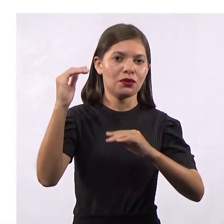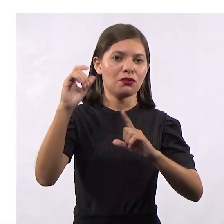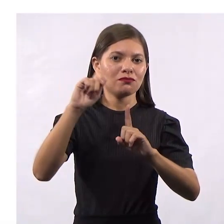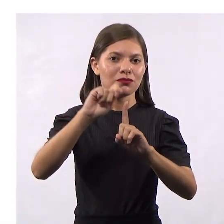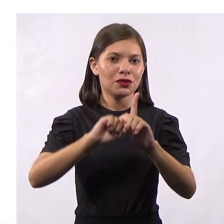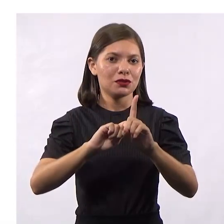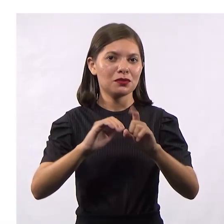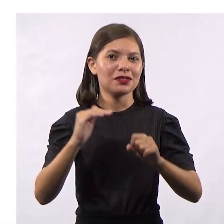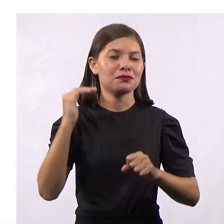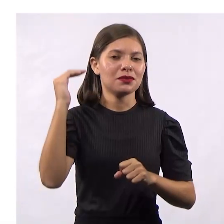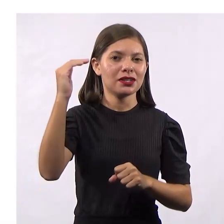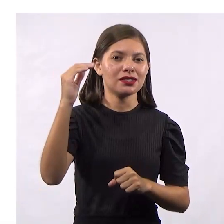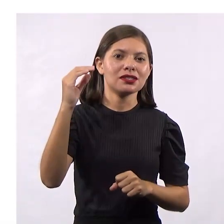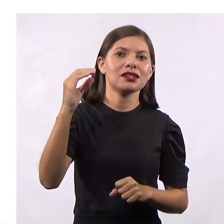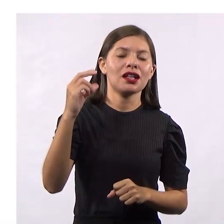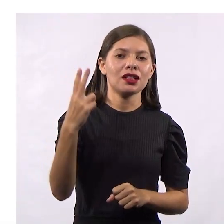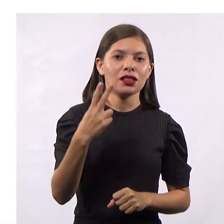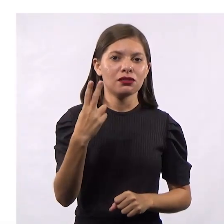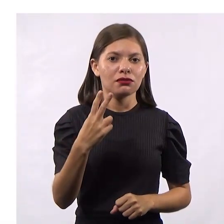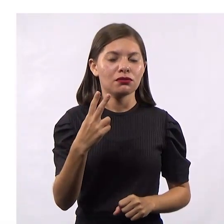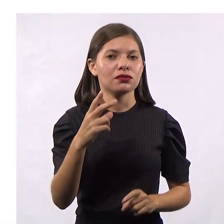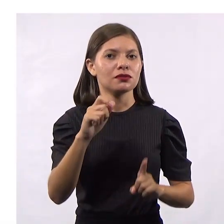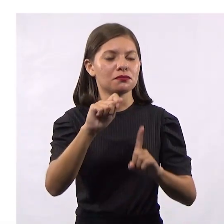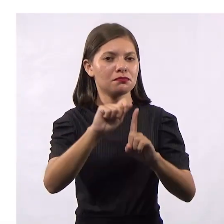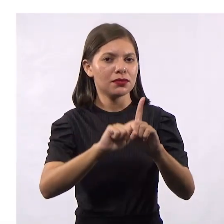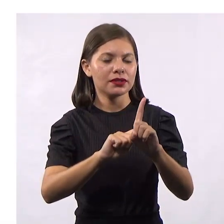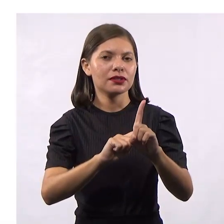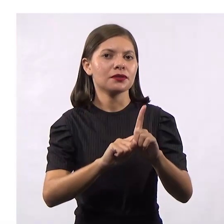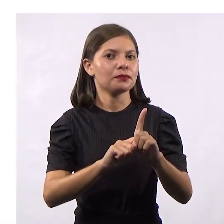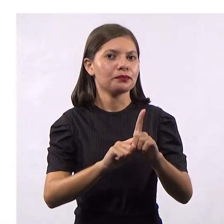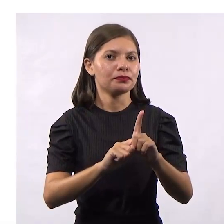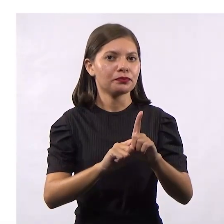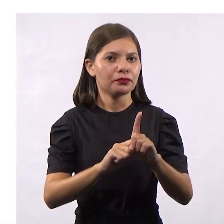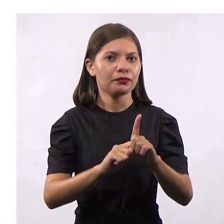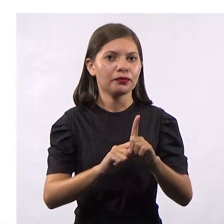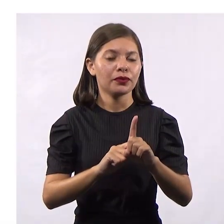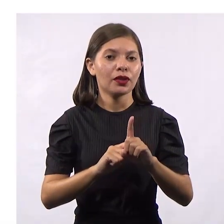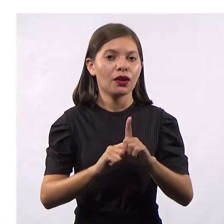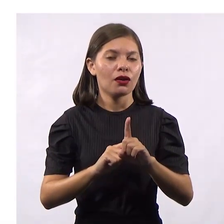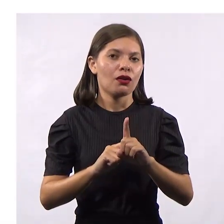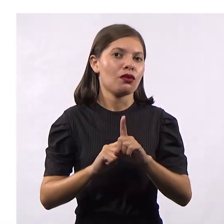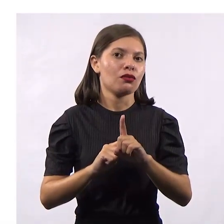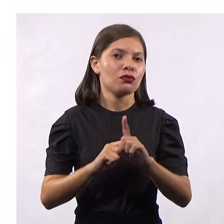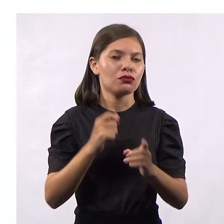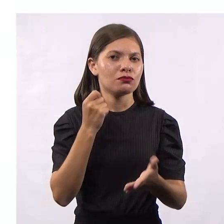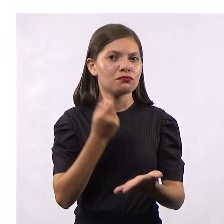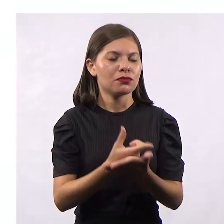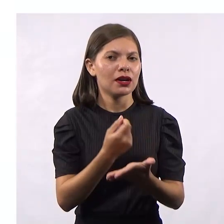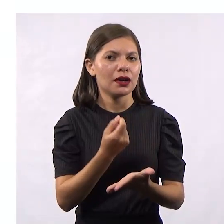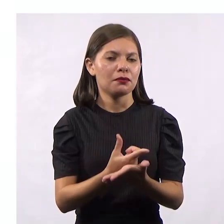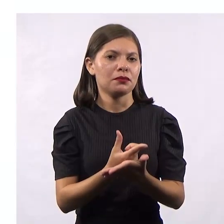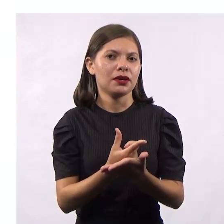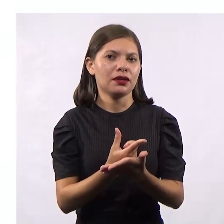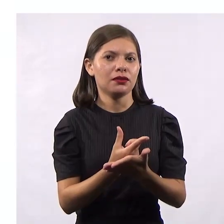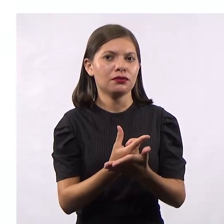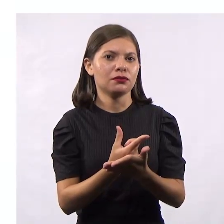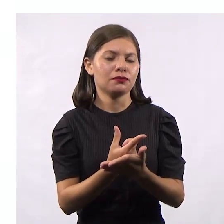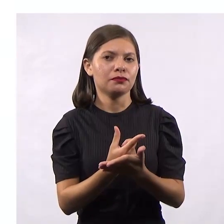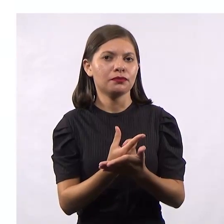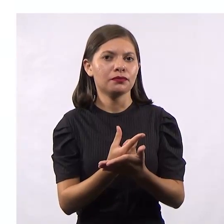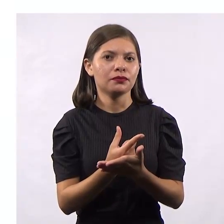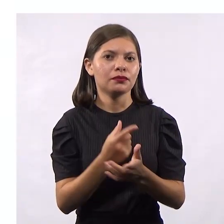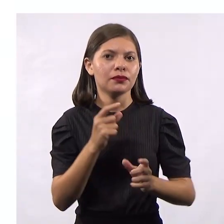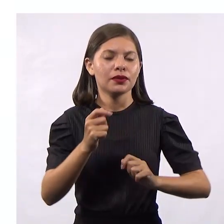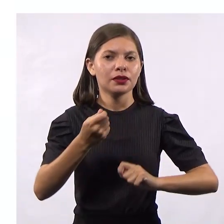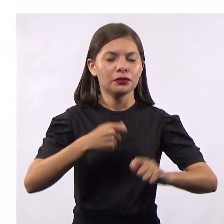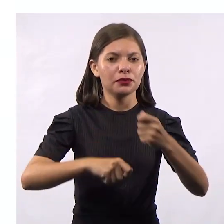atraso superior a mais de 2 meses, contado da emissão da nota fiscal, os pagamentos de parcelas do pagamento